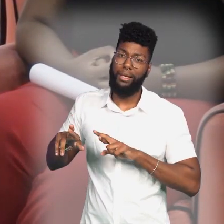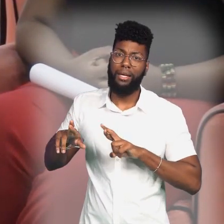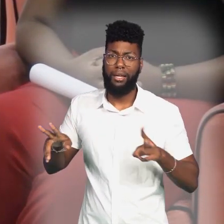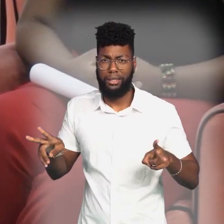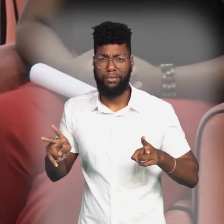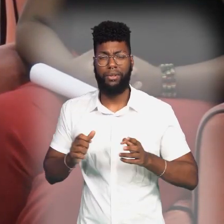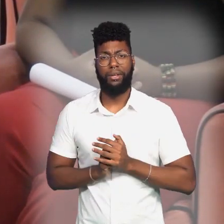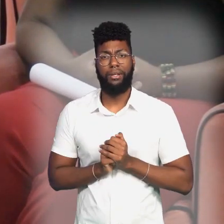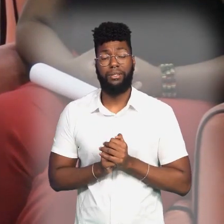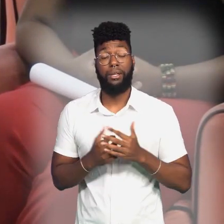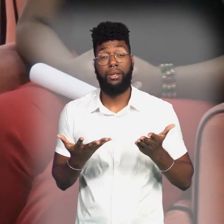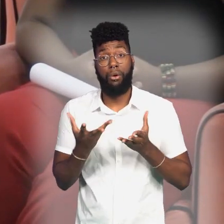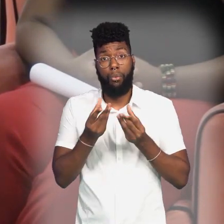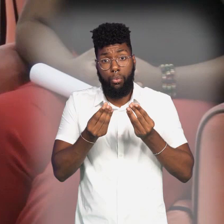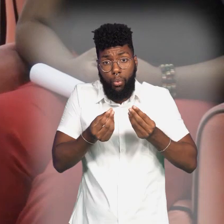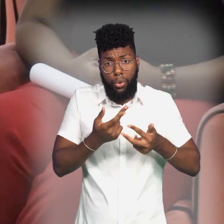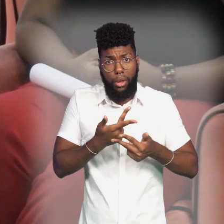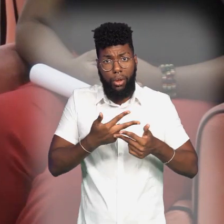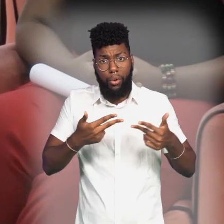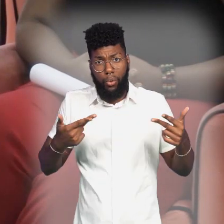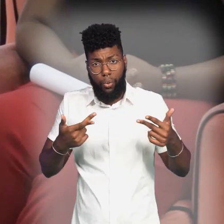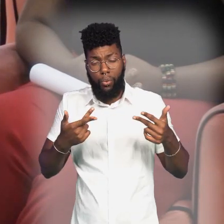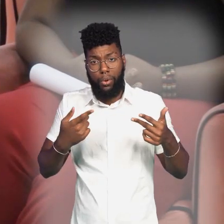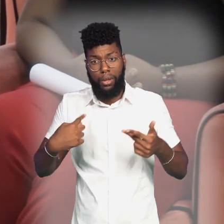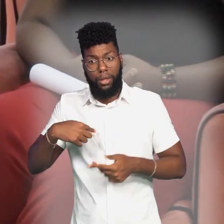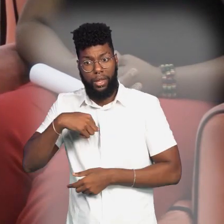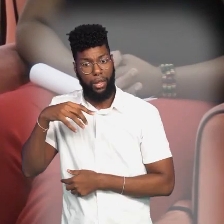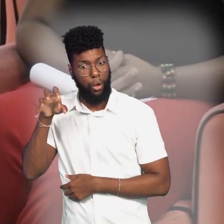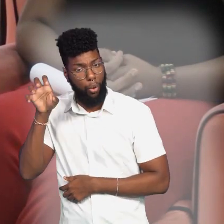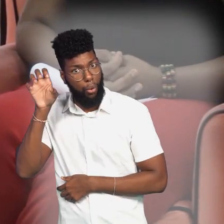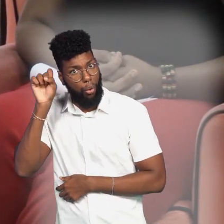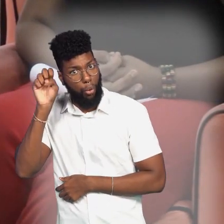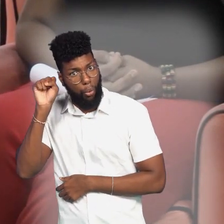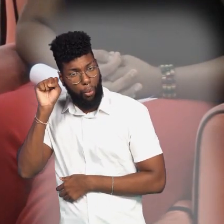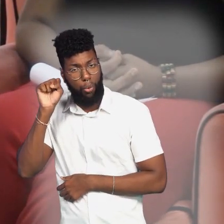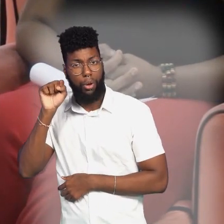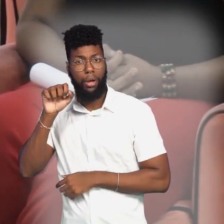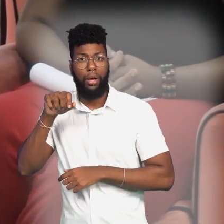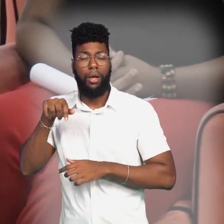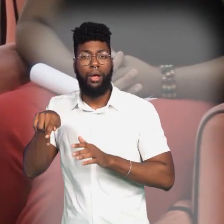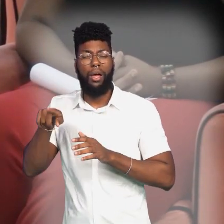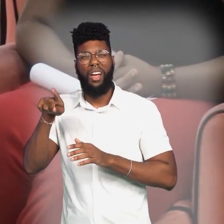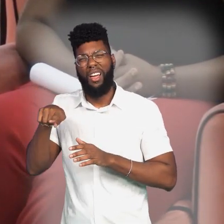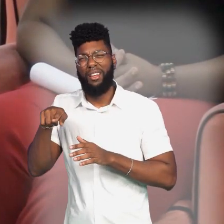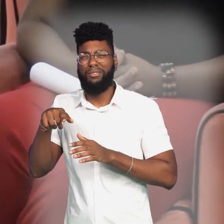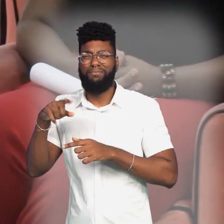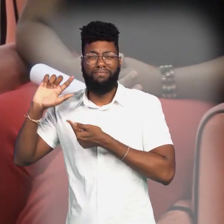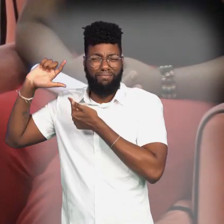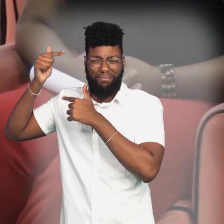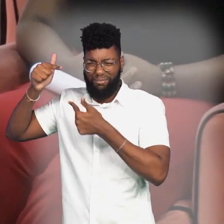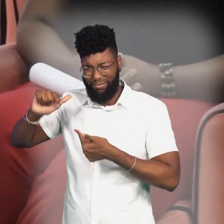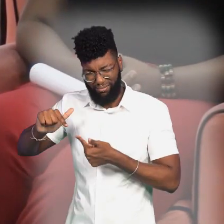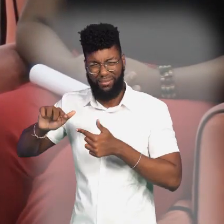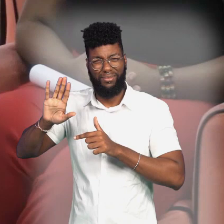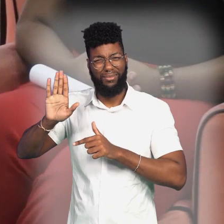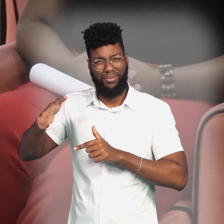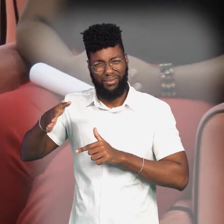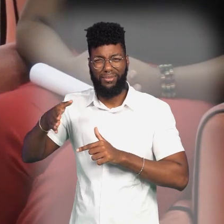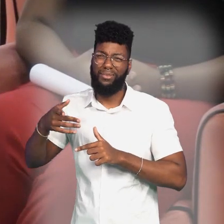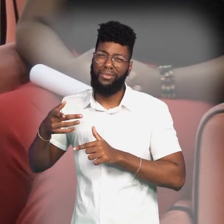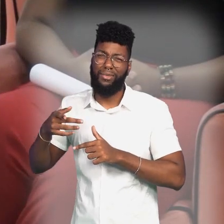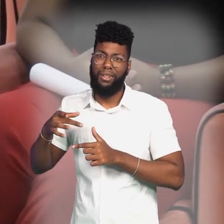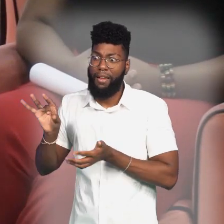muitas coisas que se escuta, que se ouve é mais clichê, não corresponde com